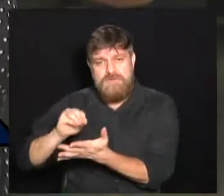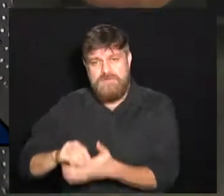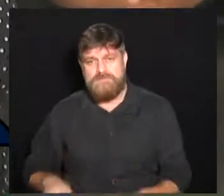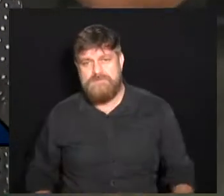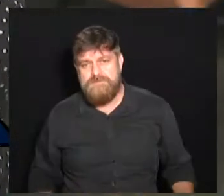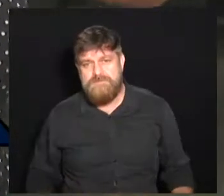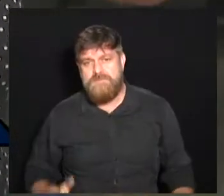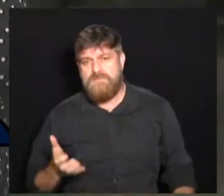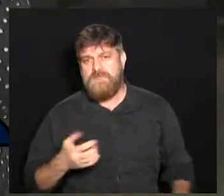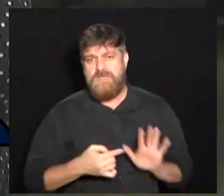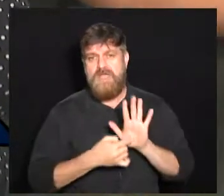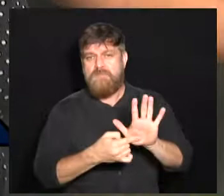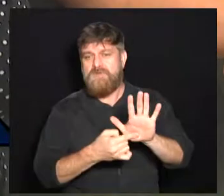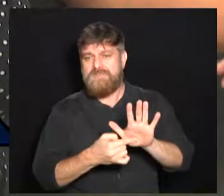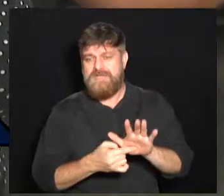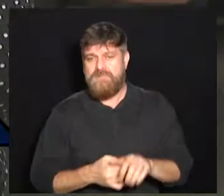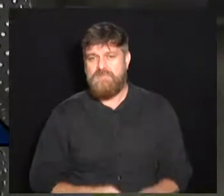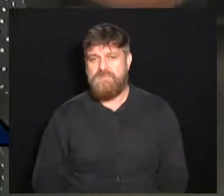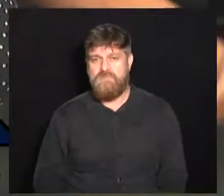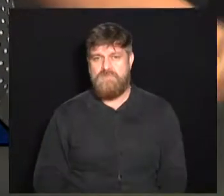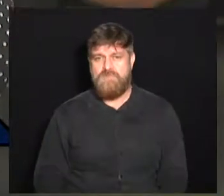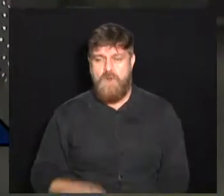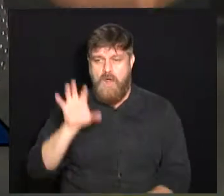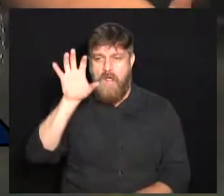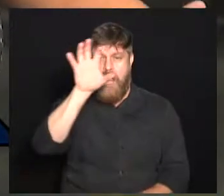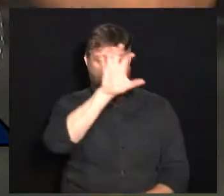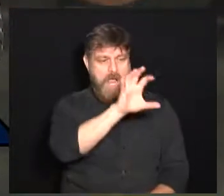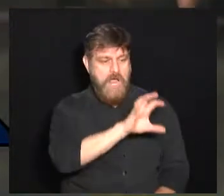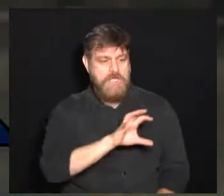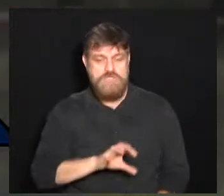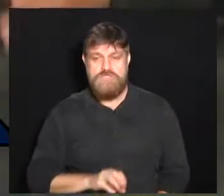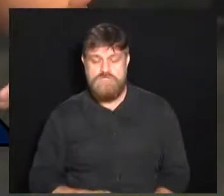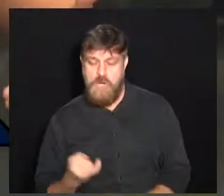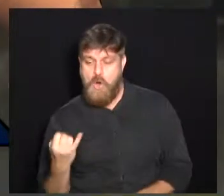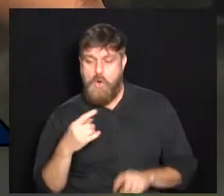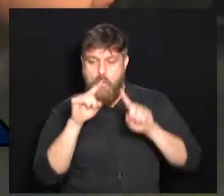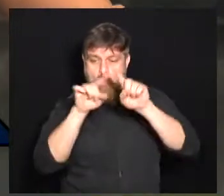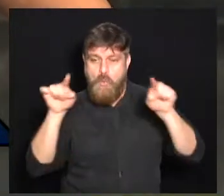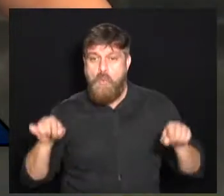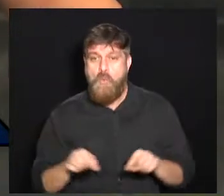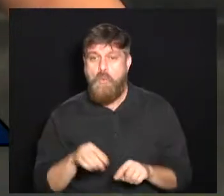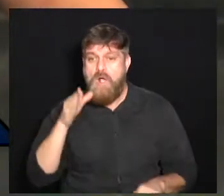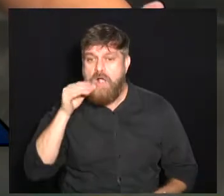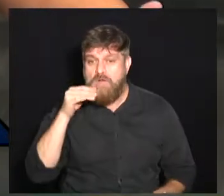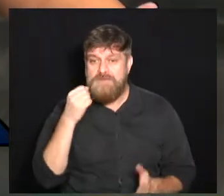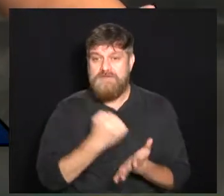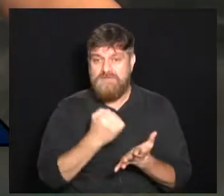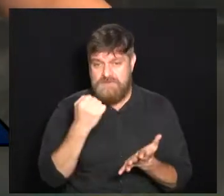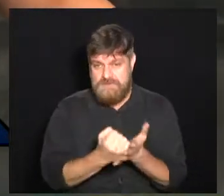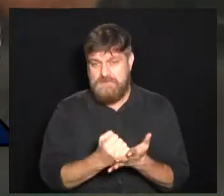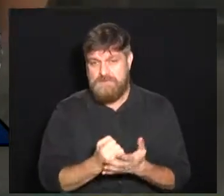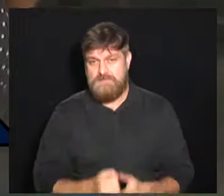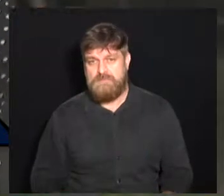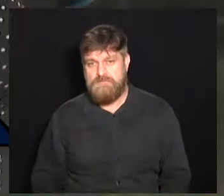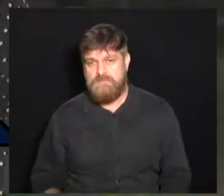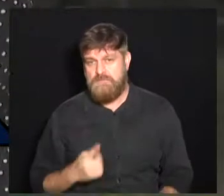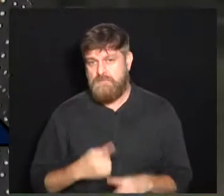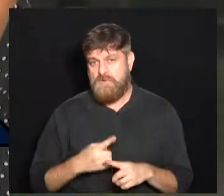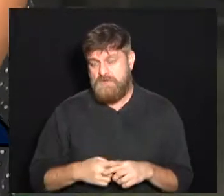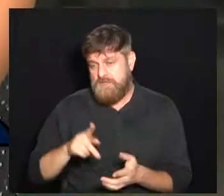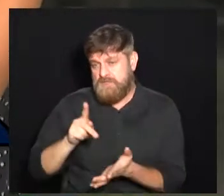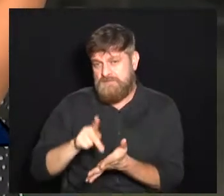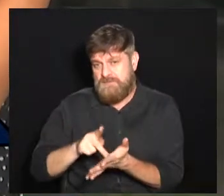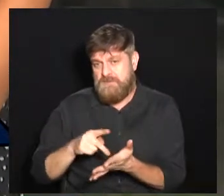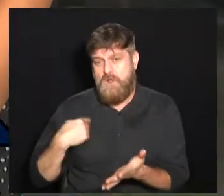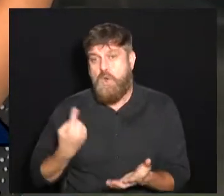ficou se apresentado por região, o quadro de vagas que vão ser preenchidos por essa nova contratação, porque, na verdade, como